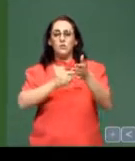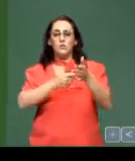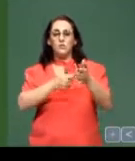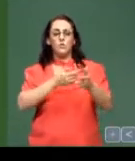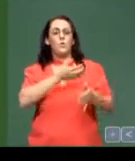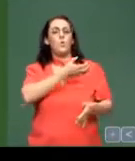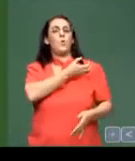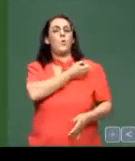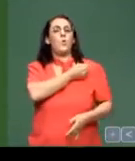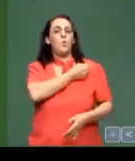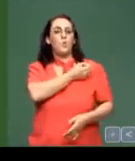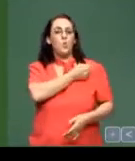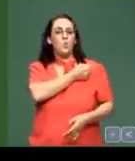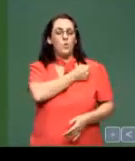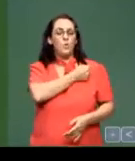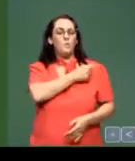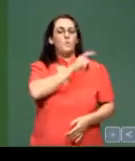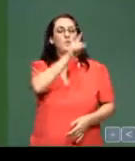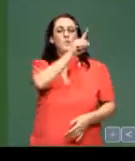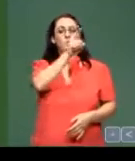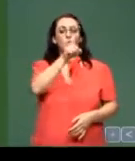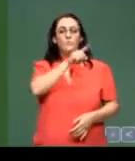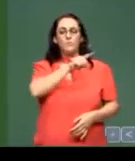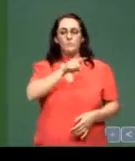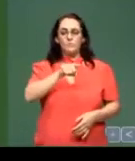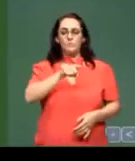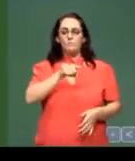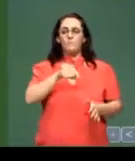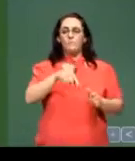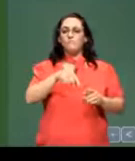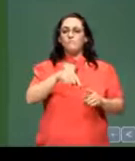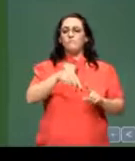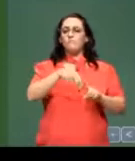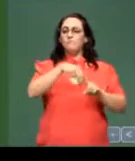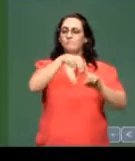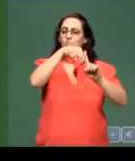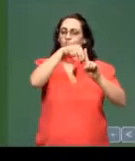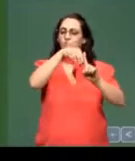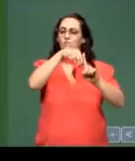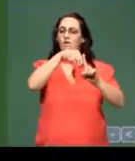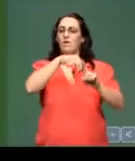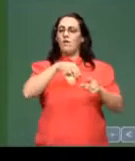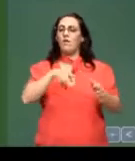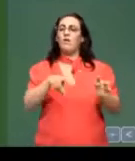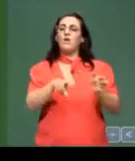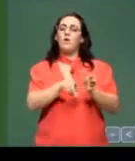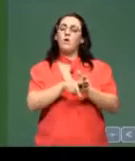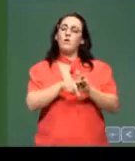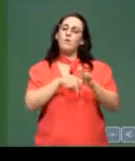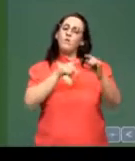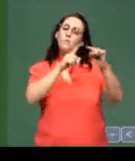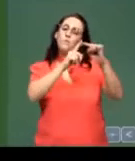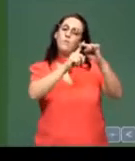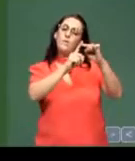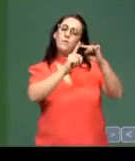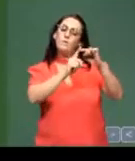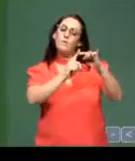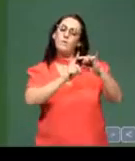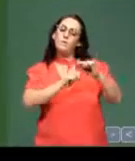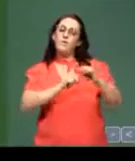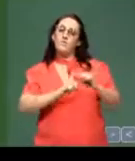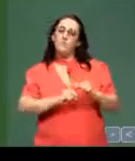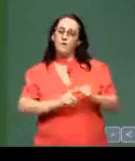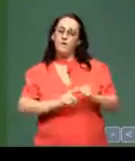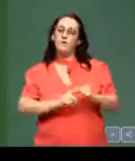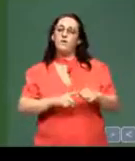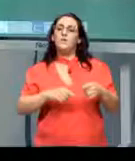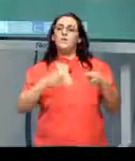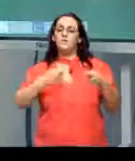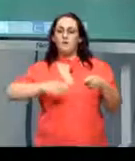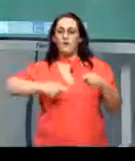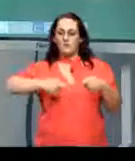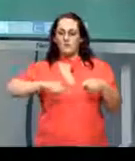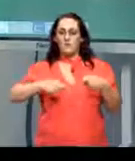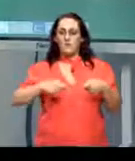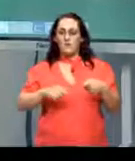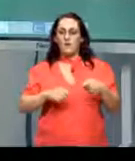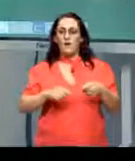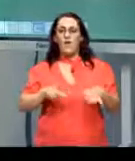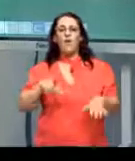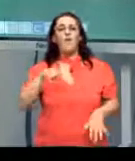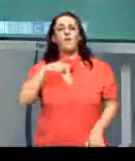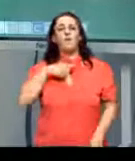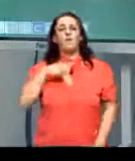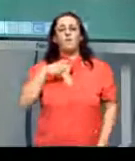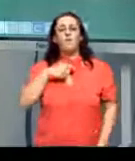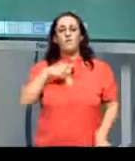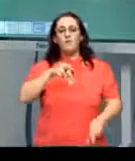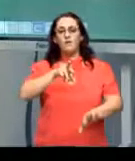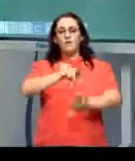números naturais inteiros, né, positivos, né? E aí nós temos